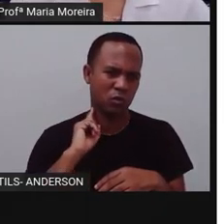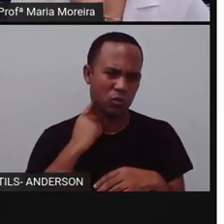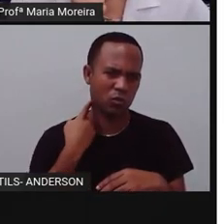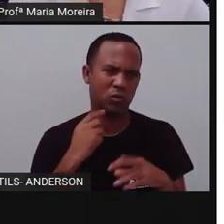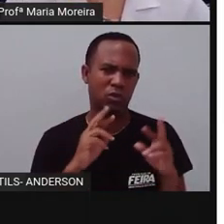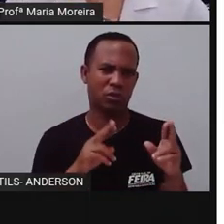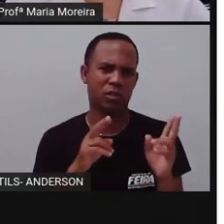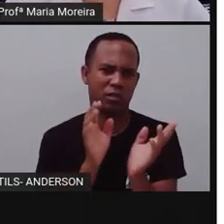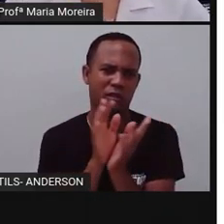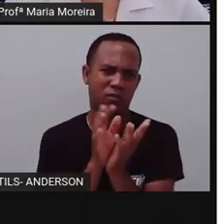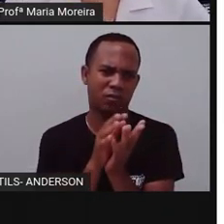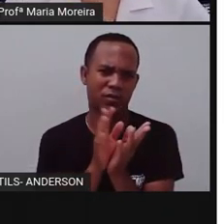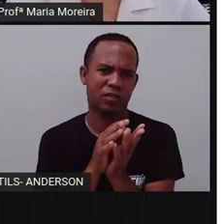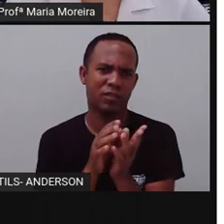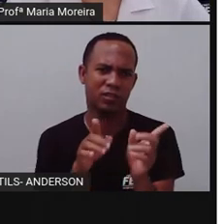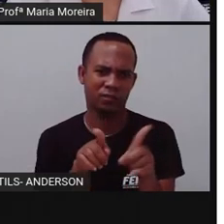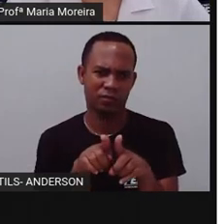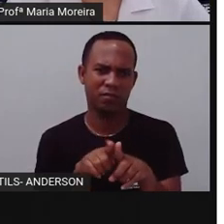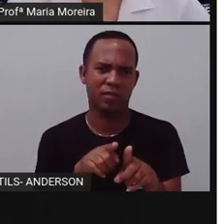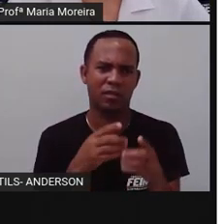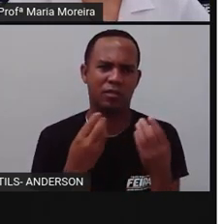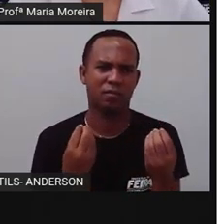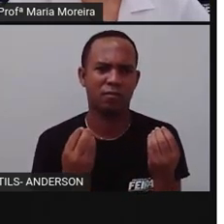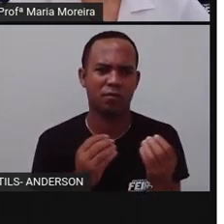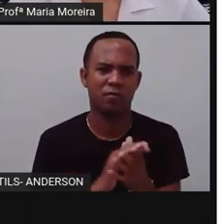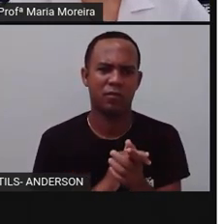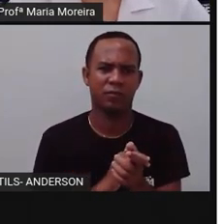certeza, foi ele que matou o bicho.